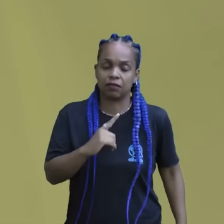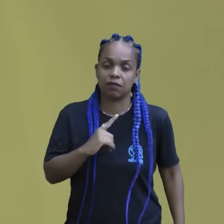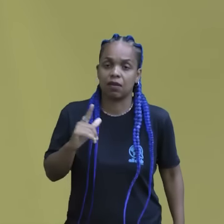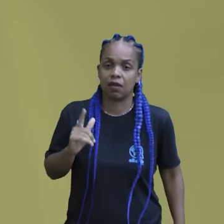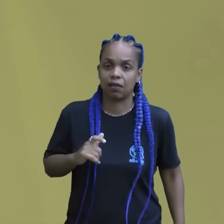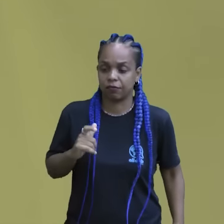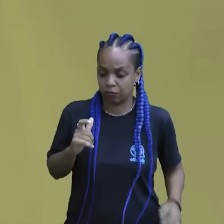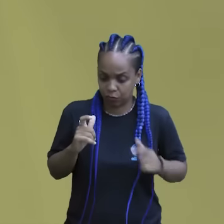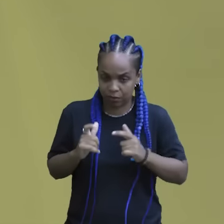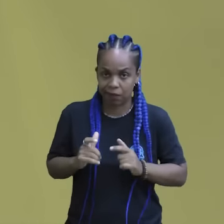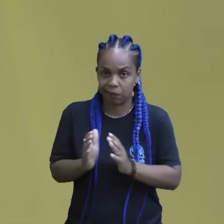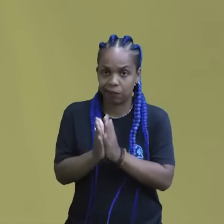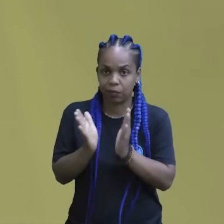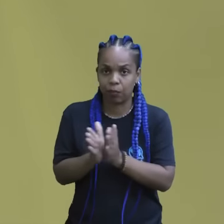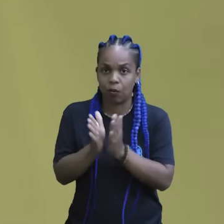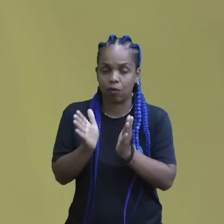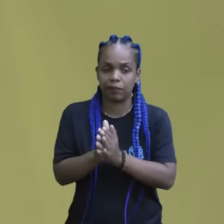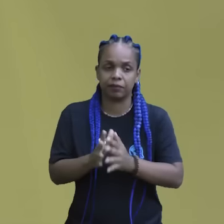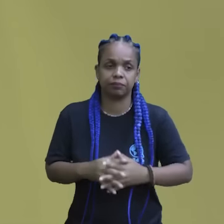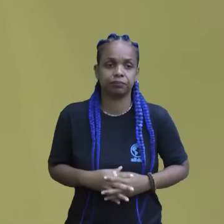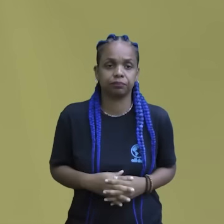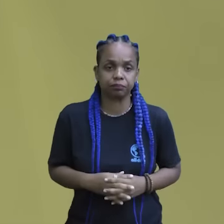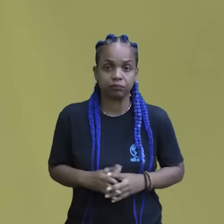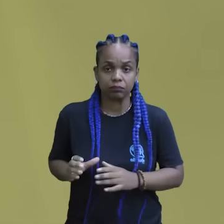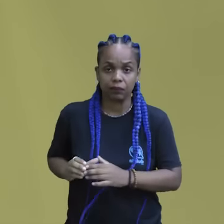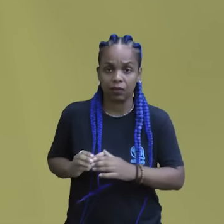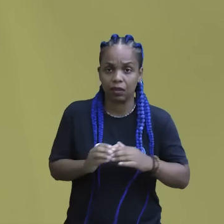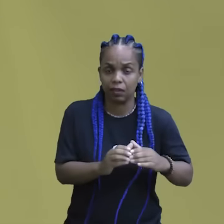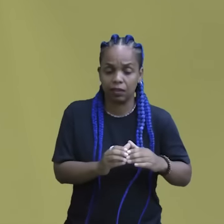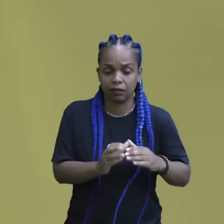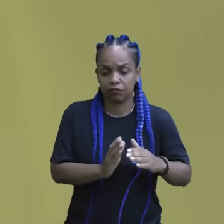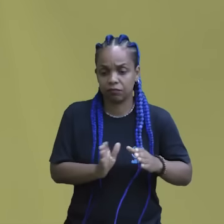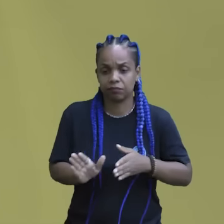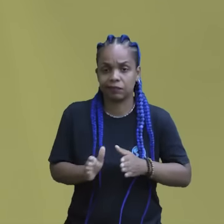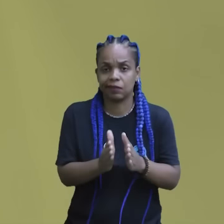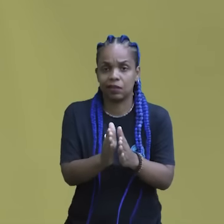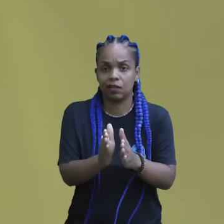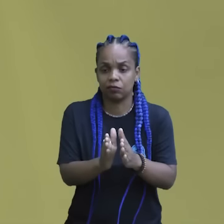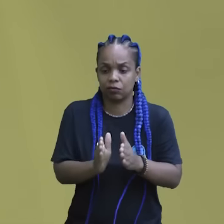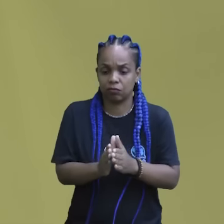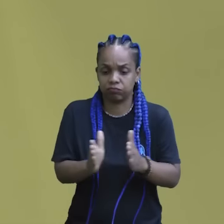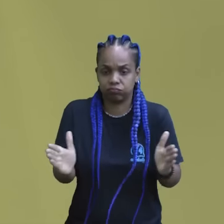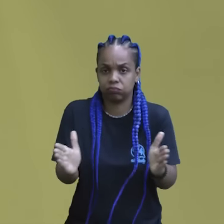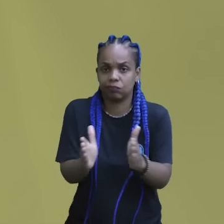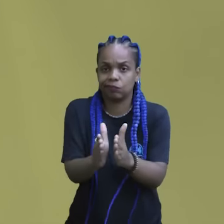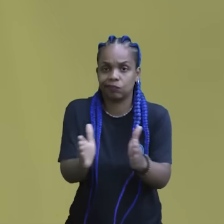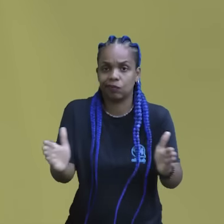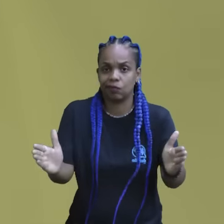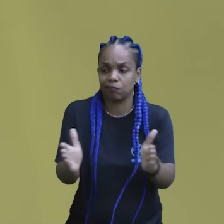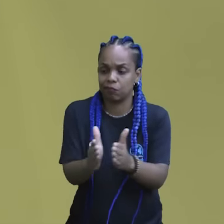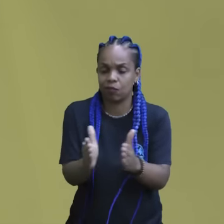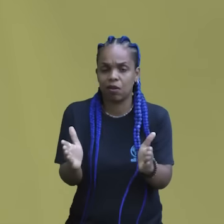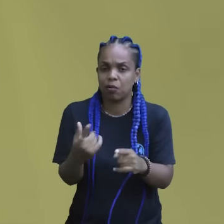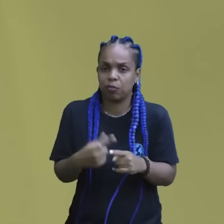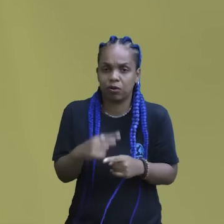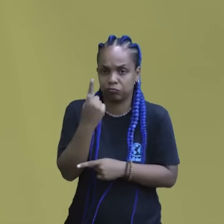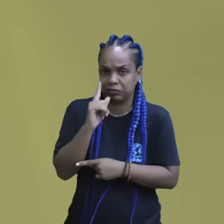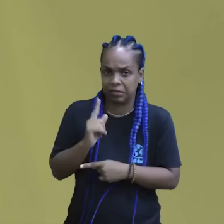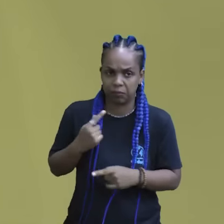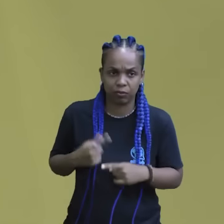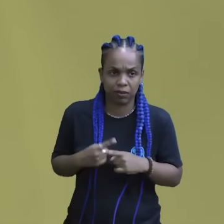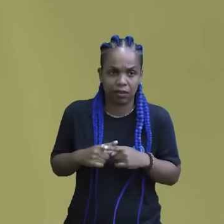desigual, que não se sabe por quê, ora são muito estreitas, ora muito largas, bordadas de casas e